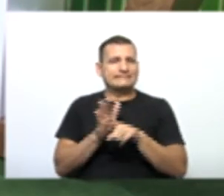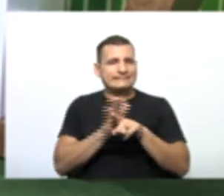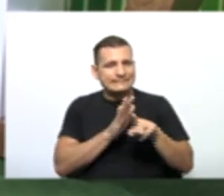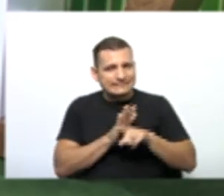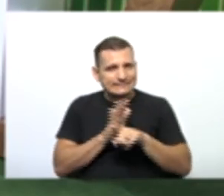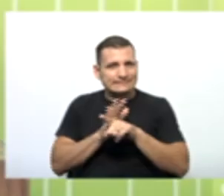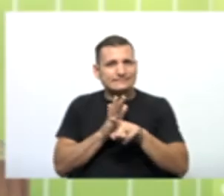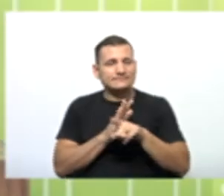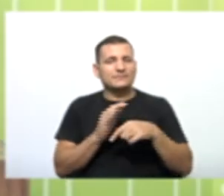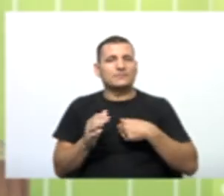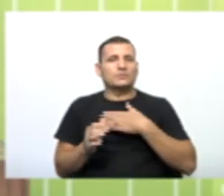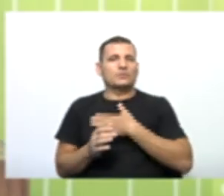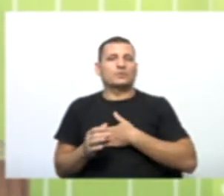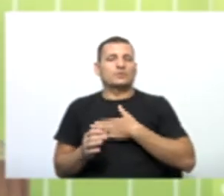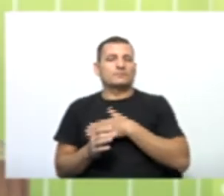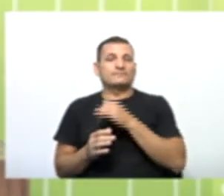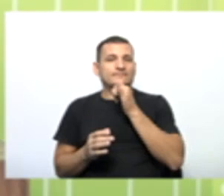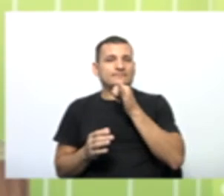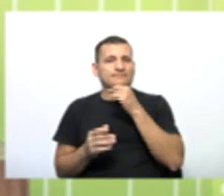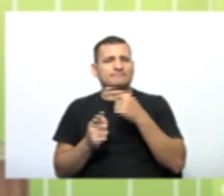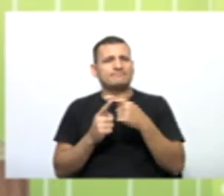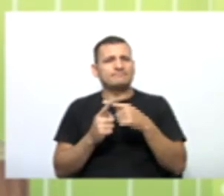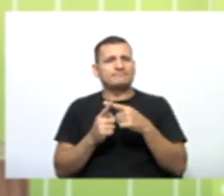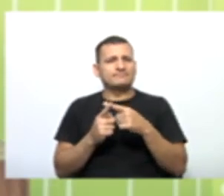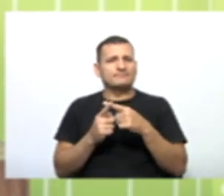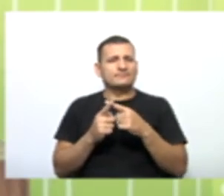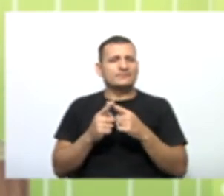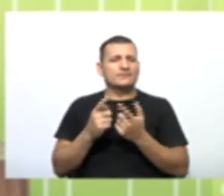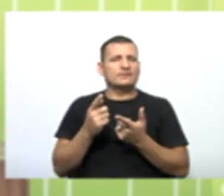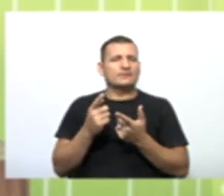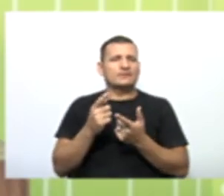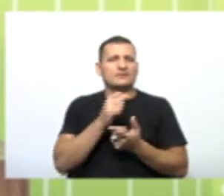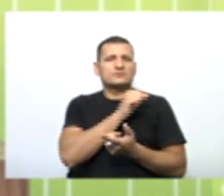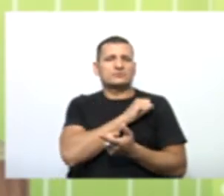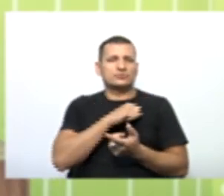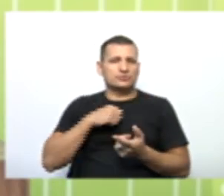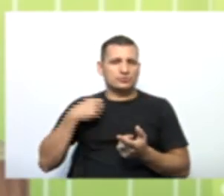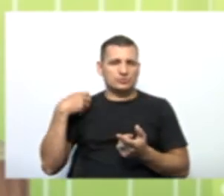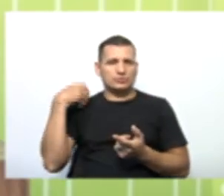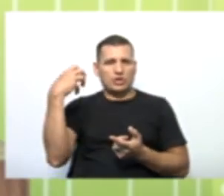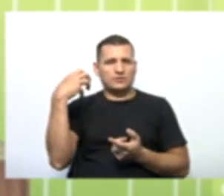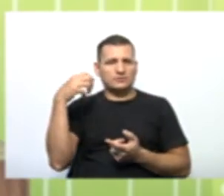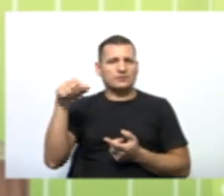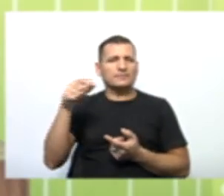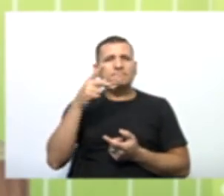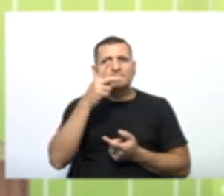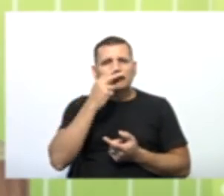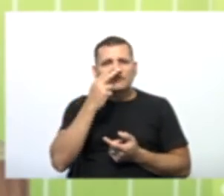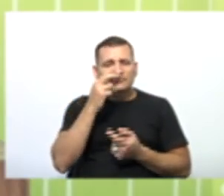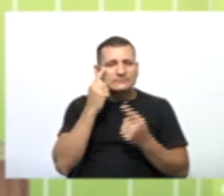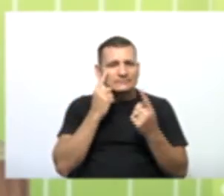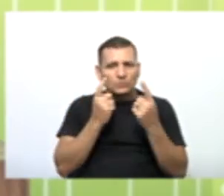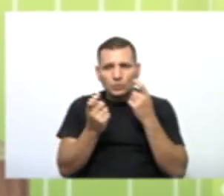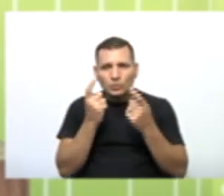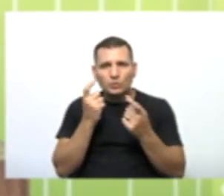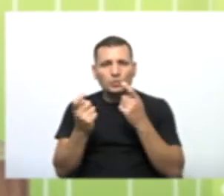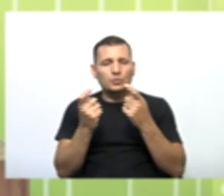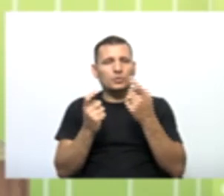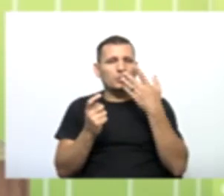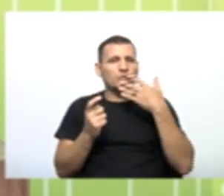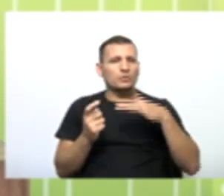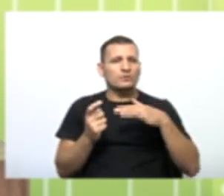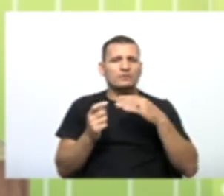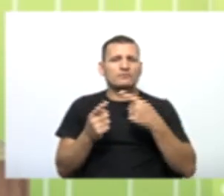de Sócrates, porque Sócrates parece uma criança curiosa. Como é que Sócrates vai começar a falar de